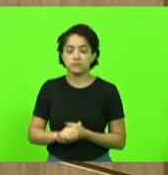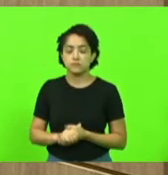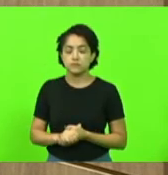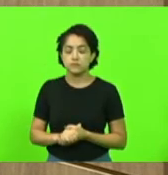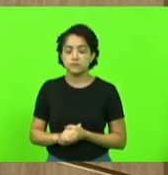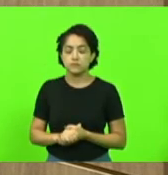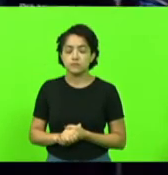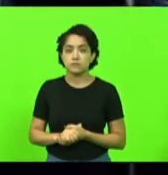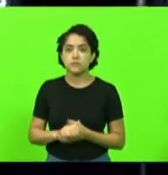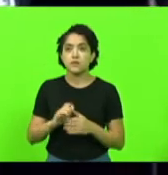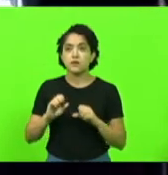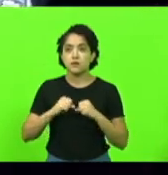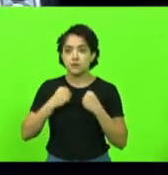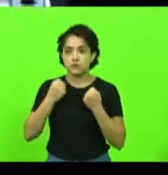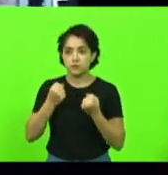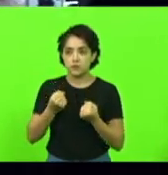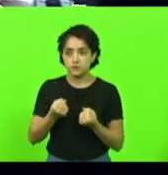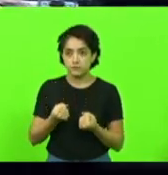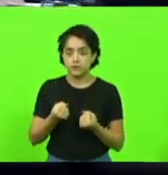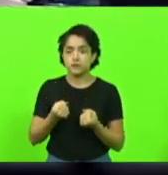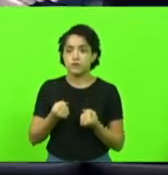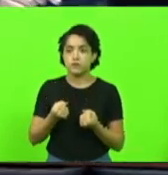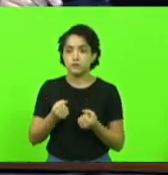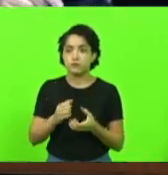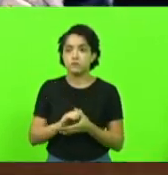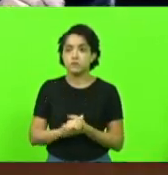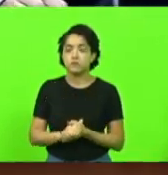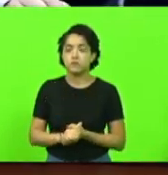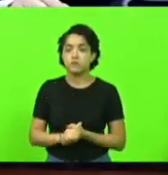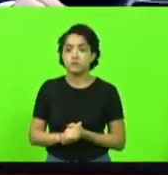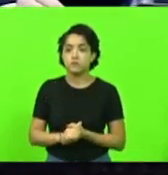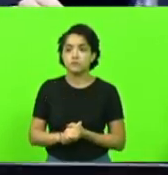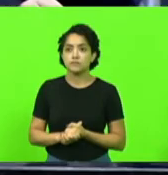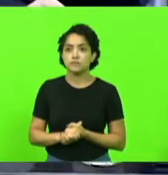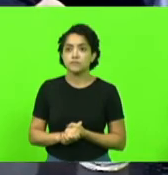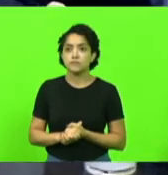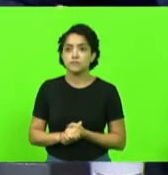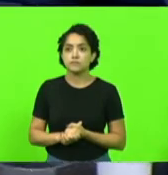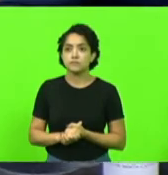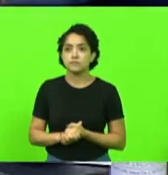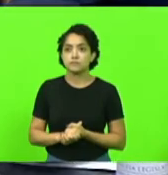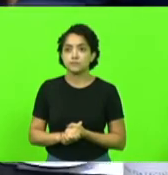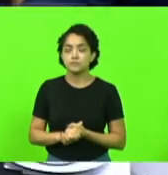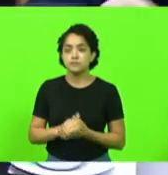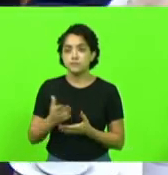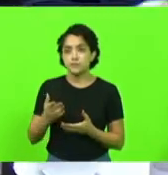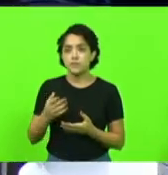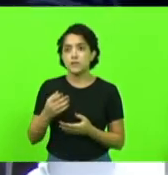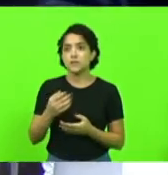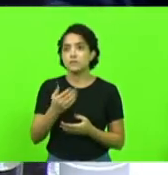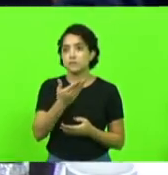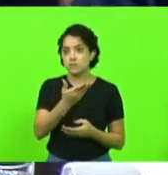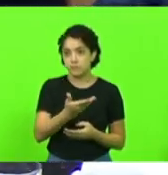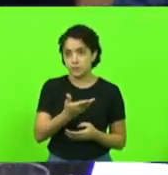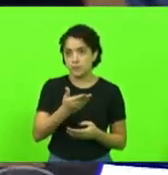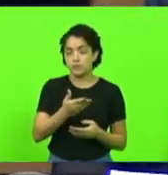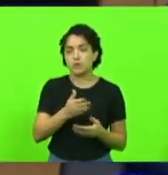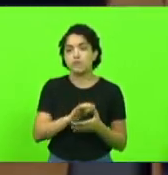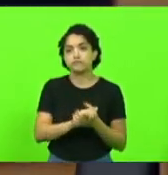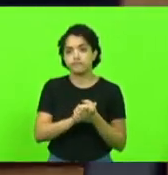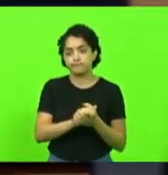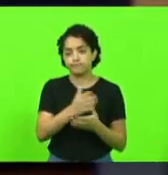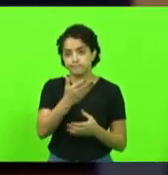defender o projeto, presidente. À vontade, que vou lhe dar ao mesmo tempo. Obrigado. Bom, presidente, primeiramente, cumprimento Vossa Excelência, deputado Mauro de